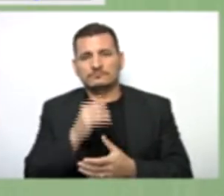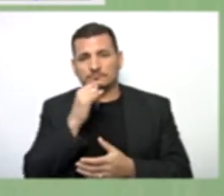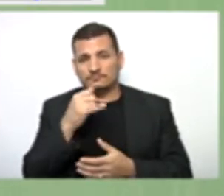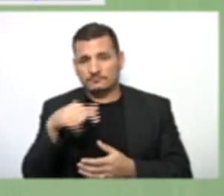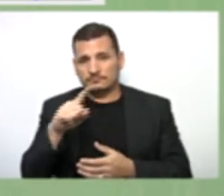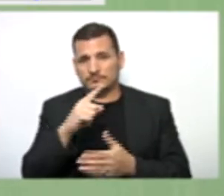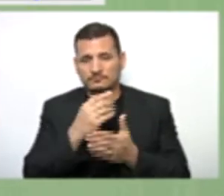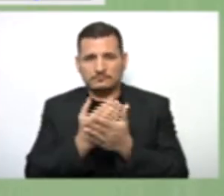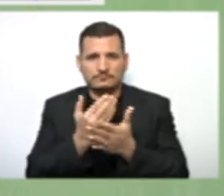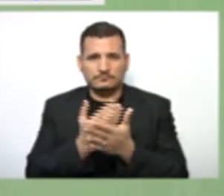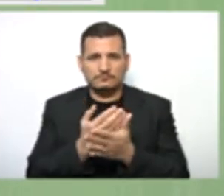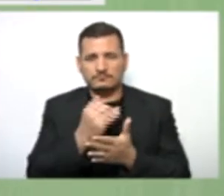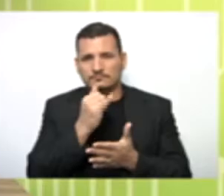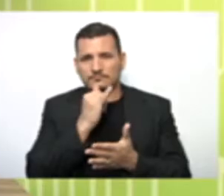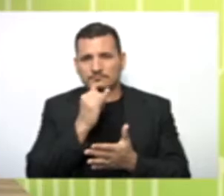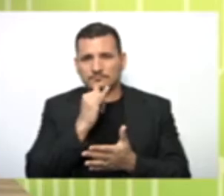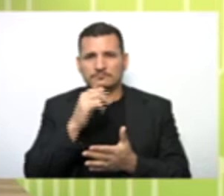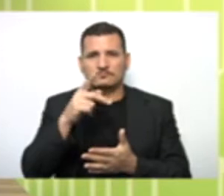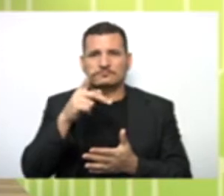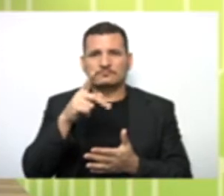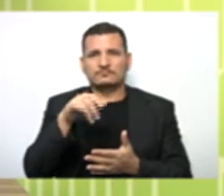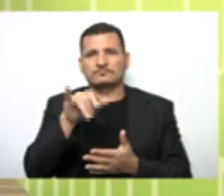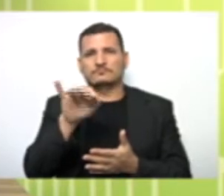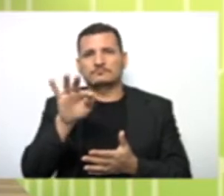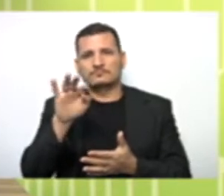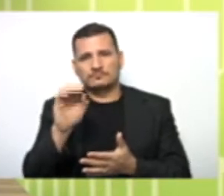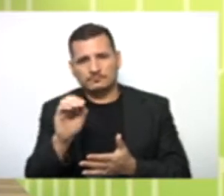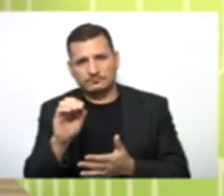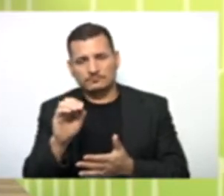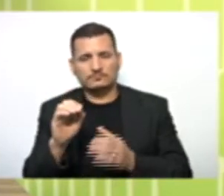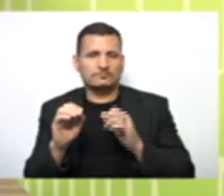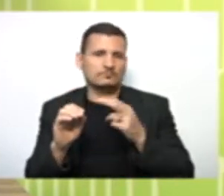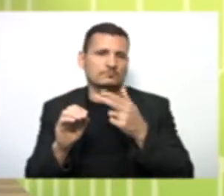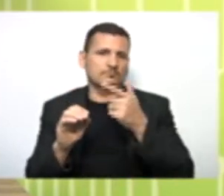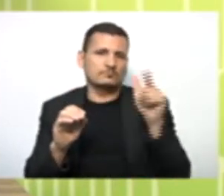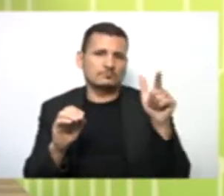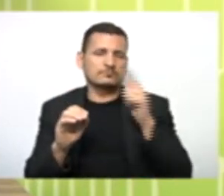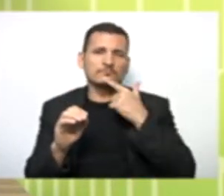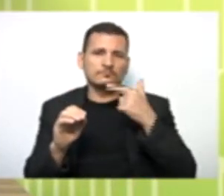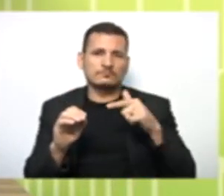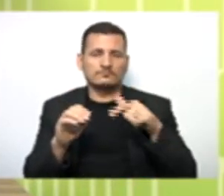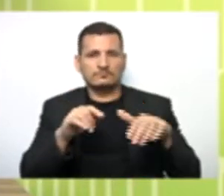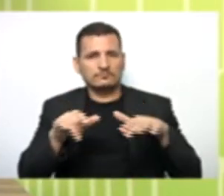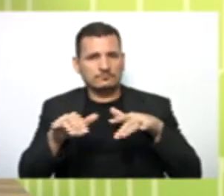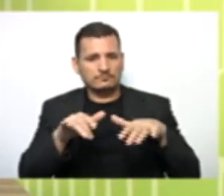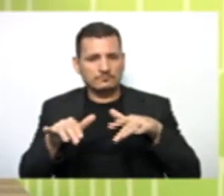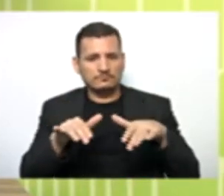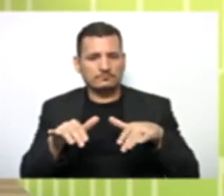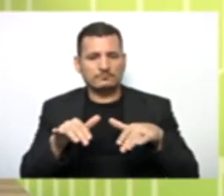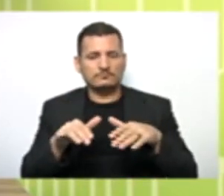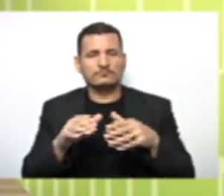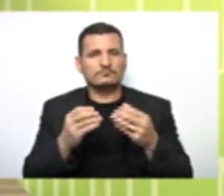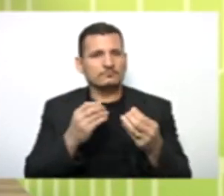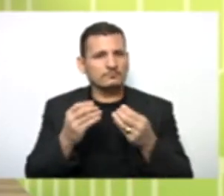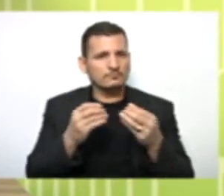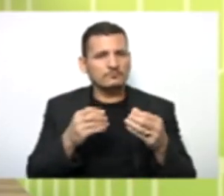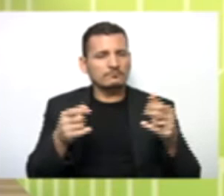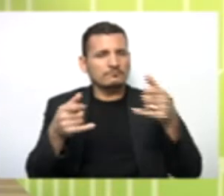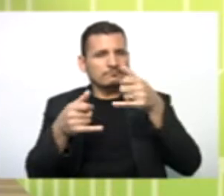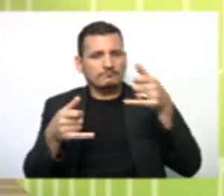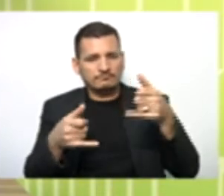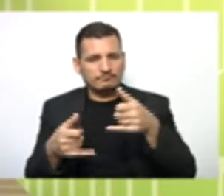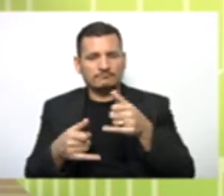estudar, por exemplo, Python ou outra linguagem de programação, as formas de se fazer